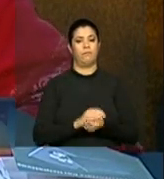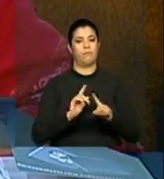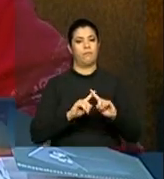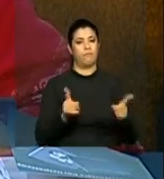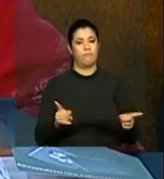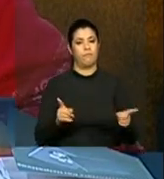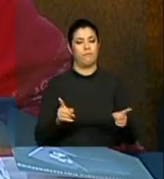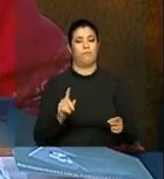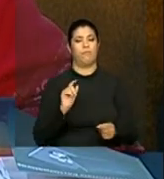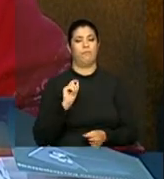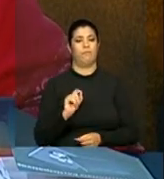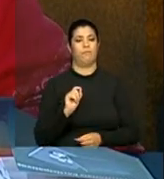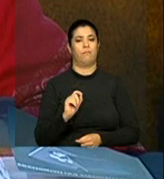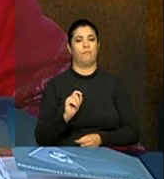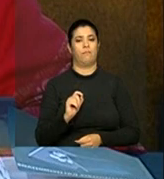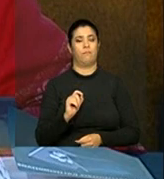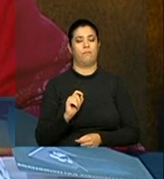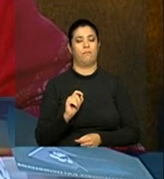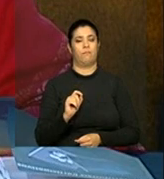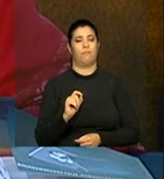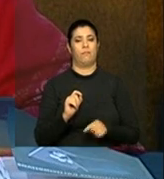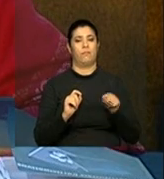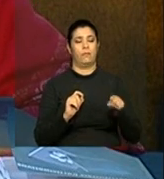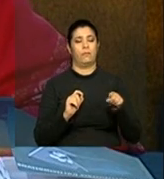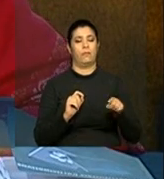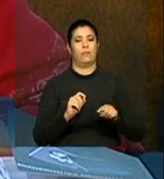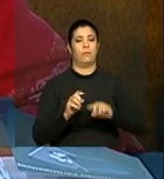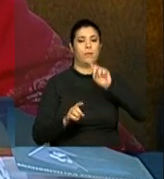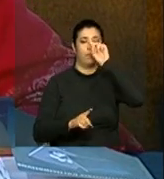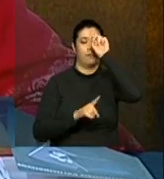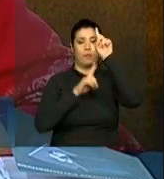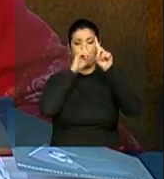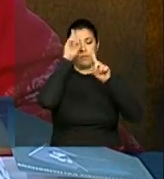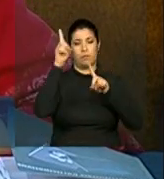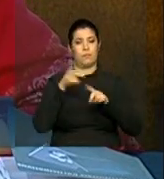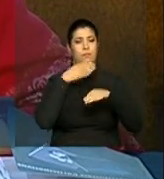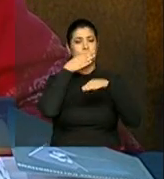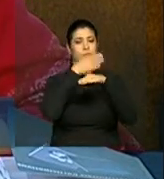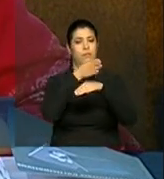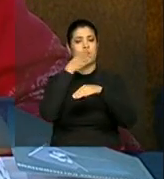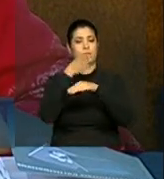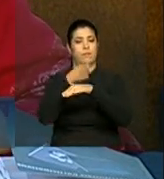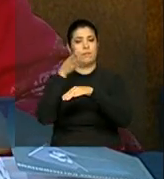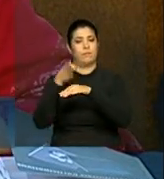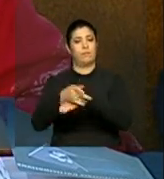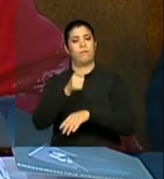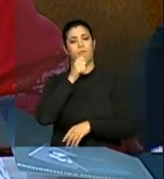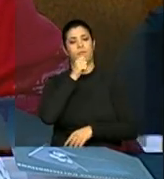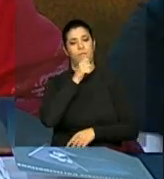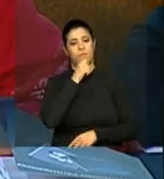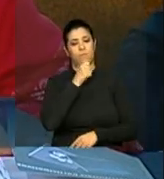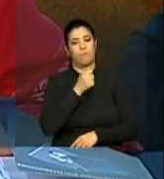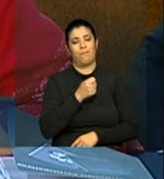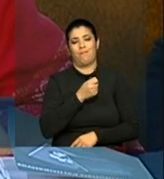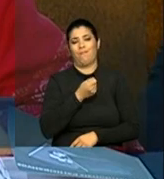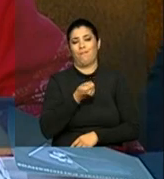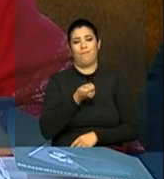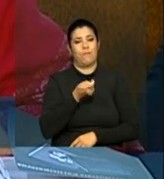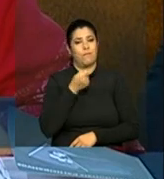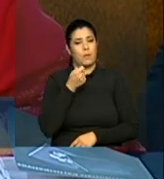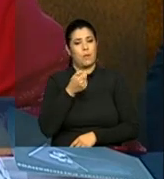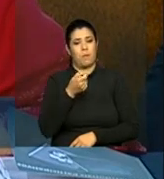mas uma democracia participativa ainda pouco